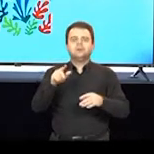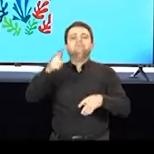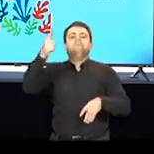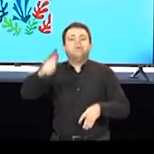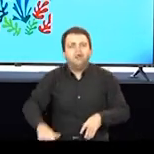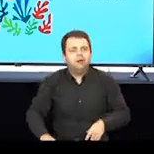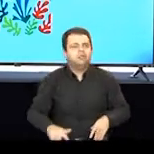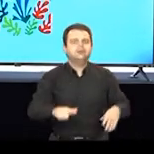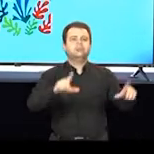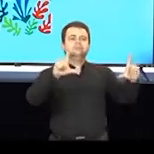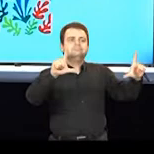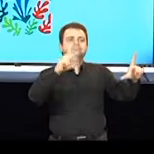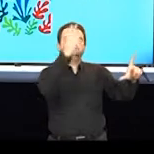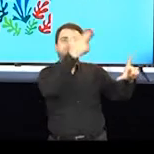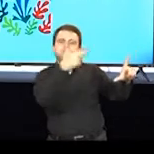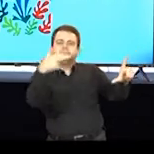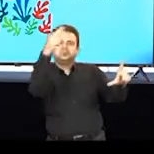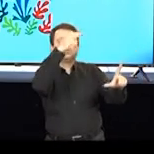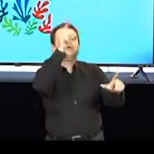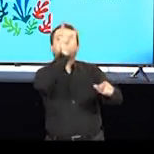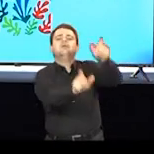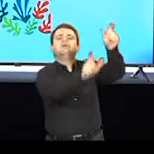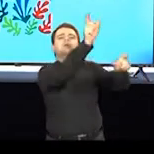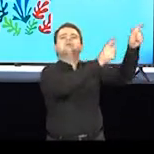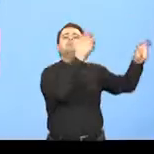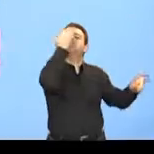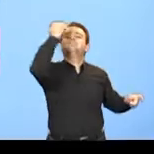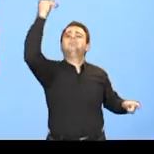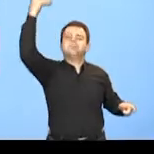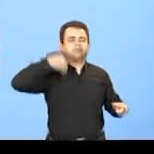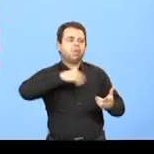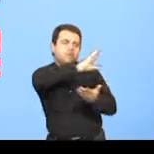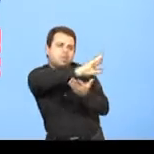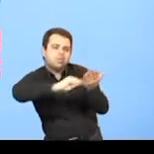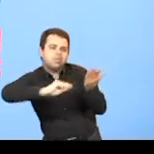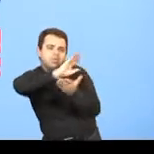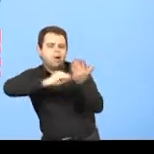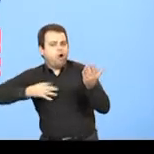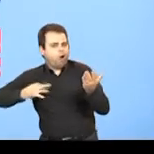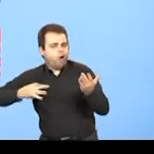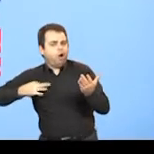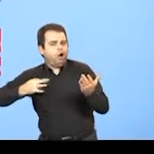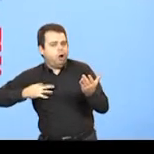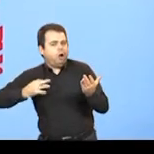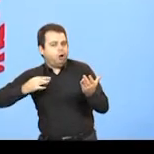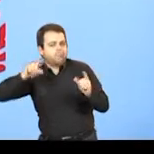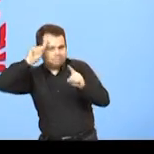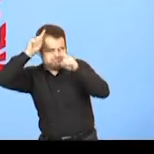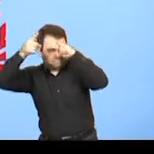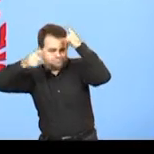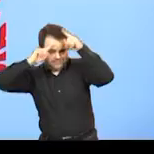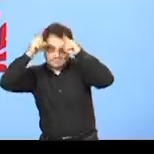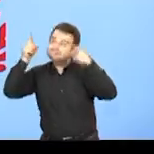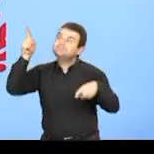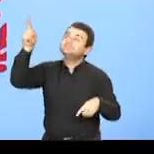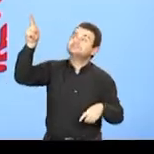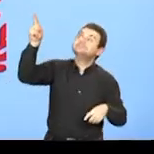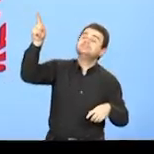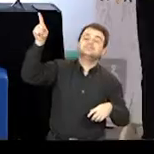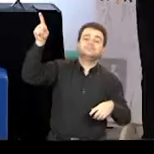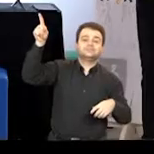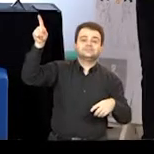com pinturas, obras de outros artistas. Aqui ele fez com a Chuva de Folhas, do Henri